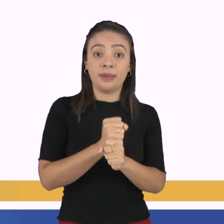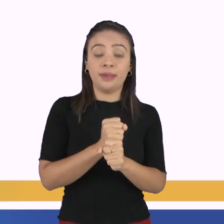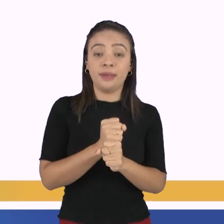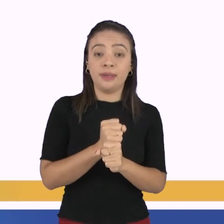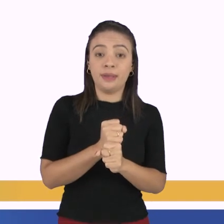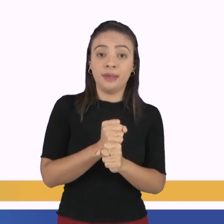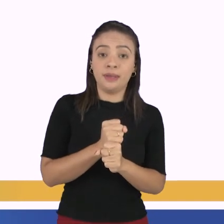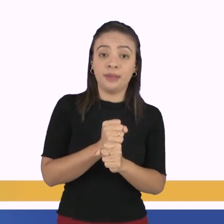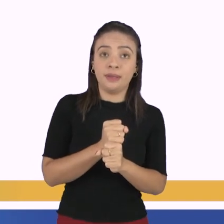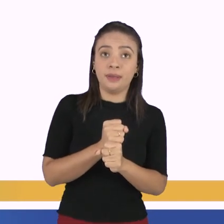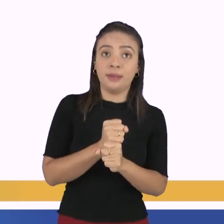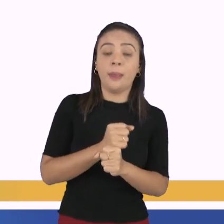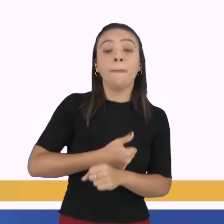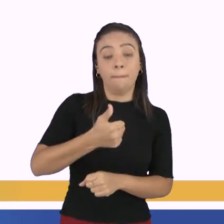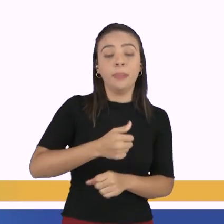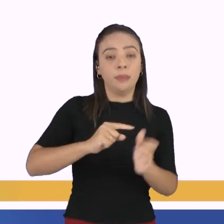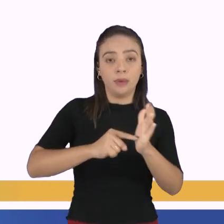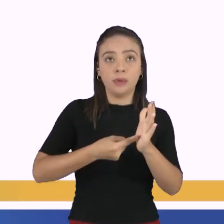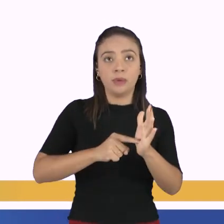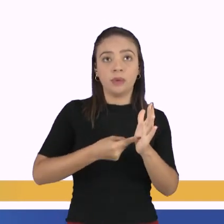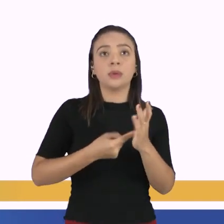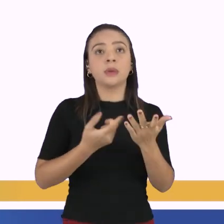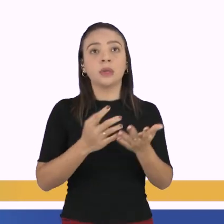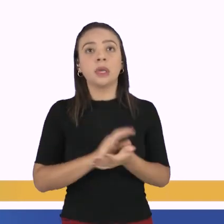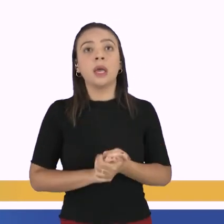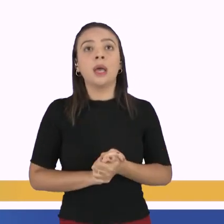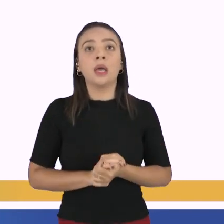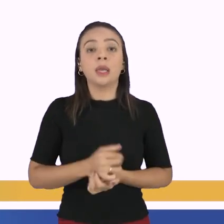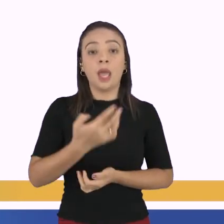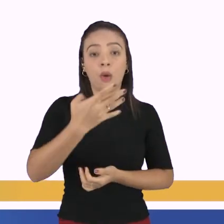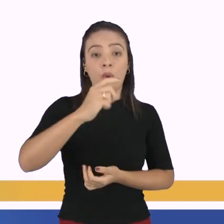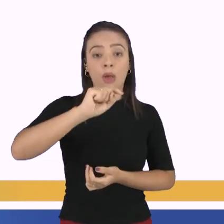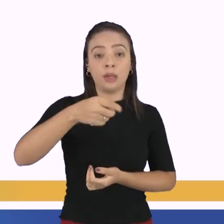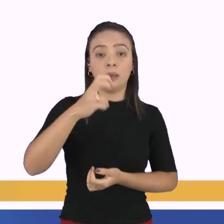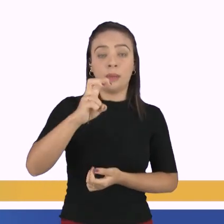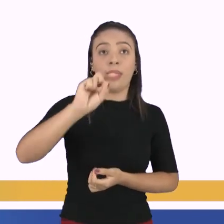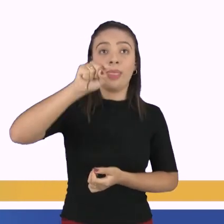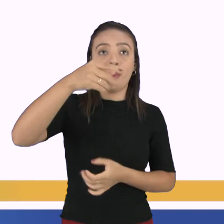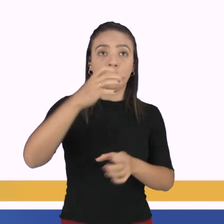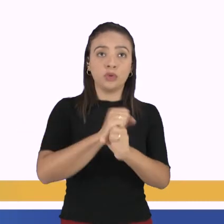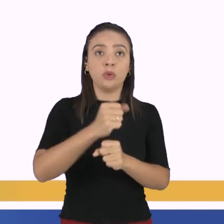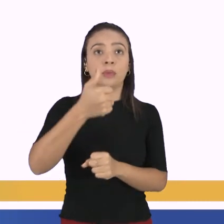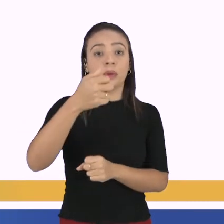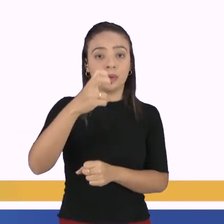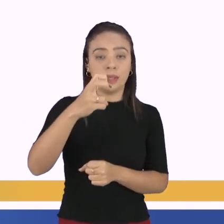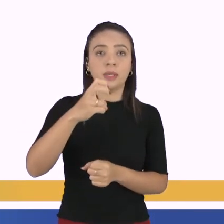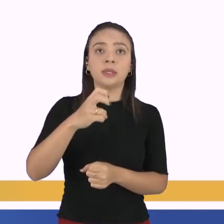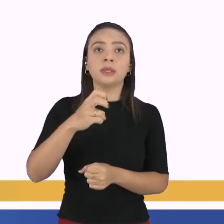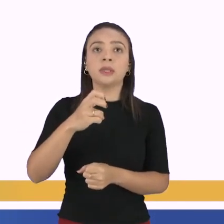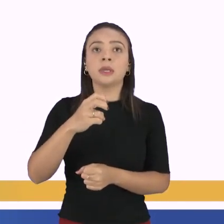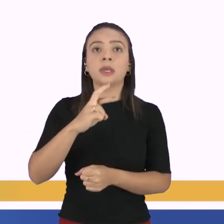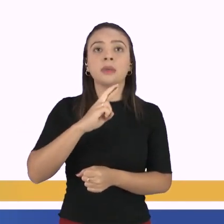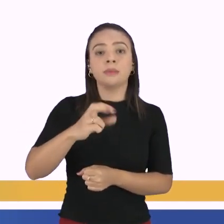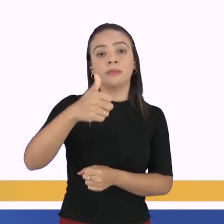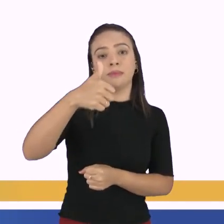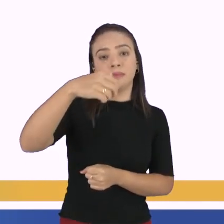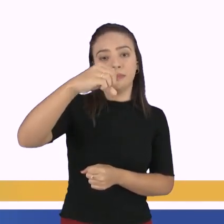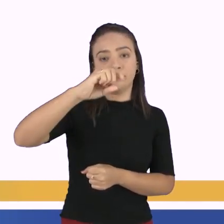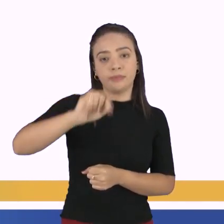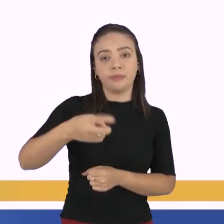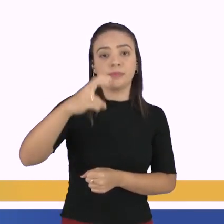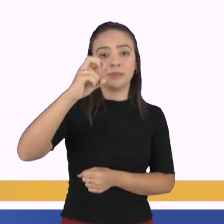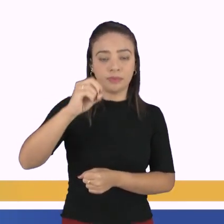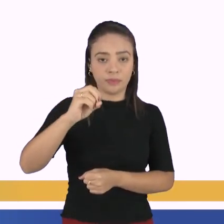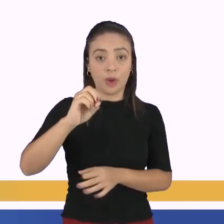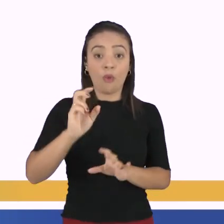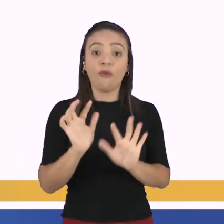aqui você faz primeiro a multiplicação, né, dá 4,5, e depois você soma 15 com 4,5, que dá 19,5. Isso quer dizer